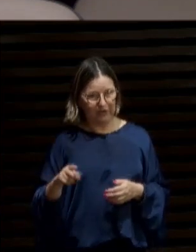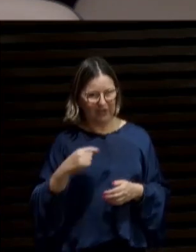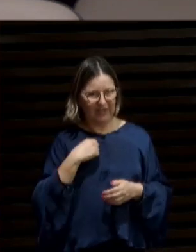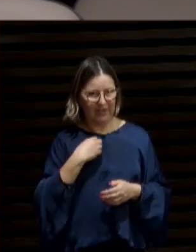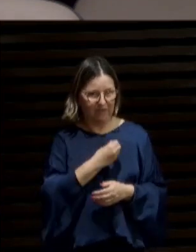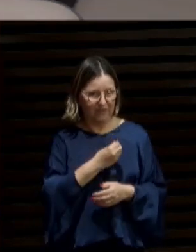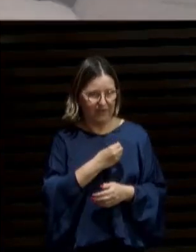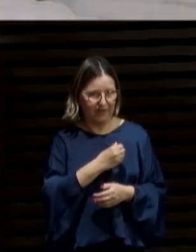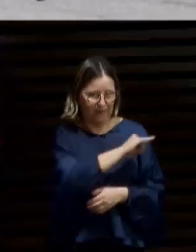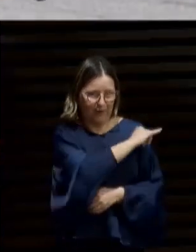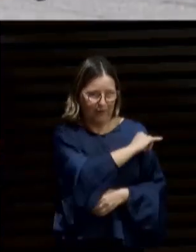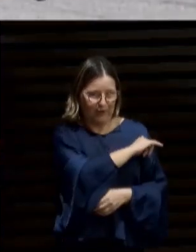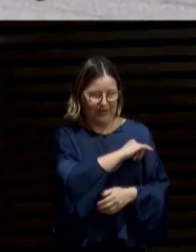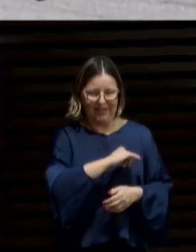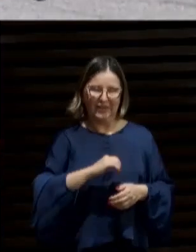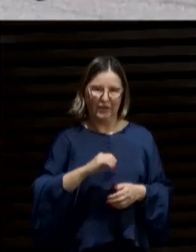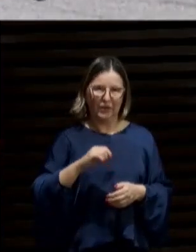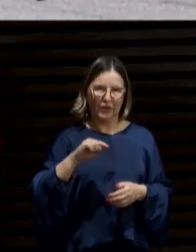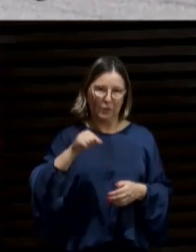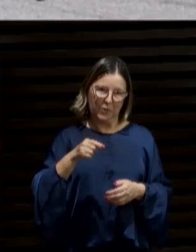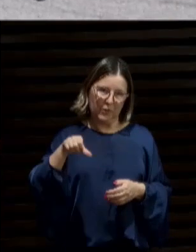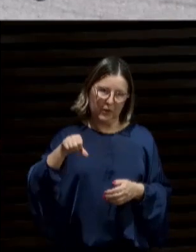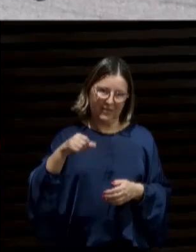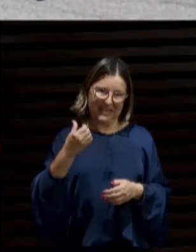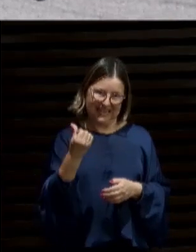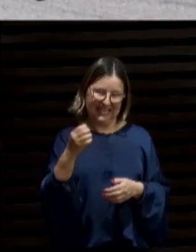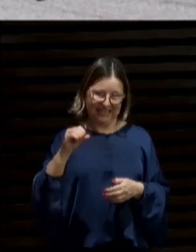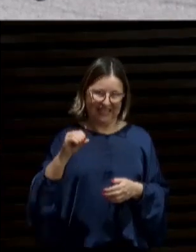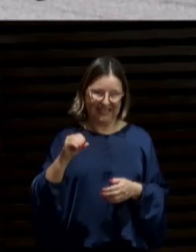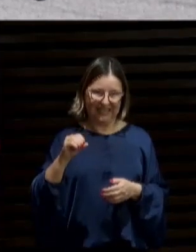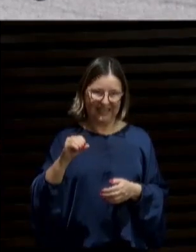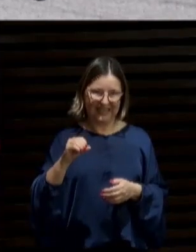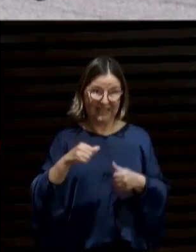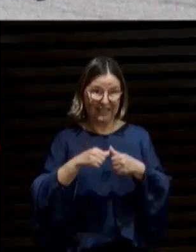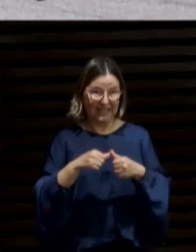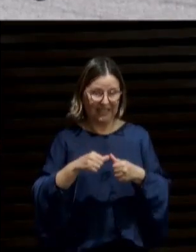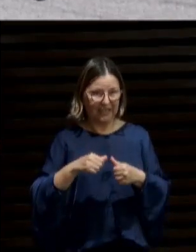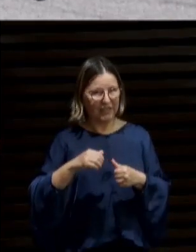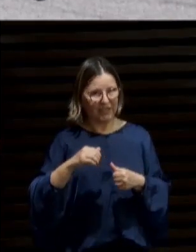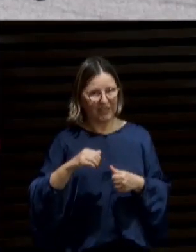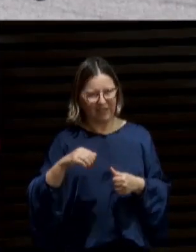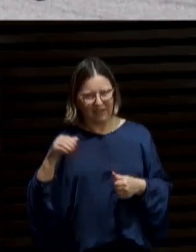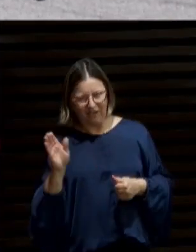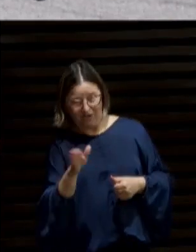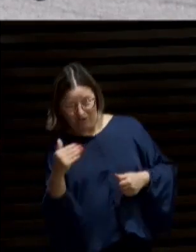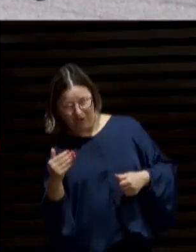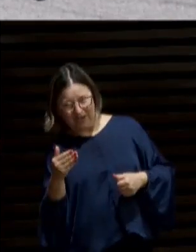de Copacabana, onde esse jogo começou, no posto 6, na praia de